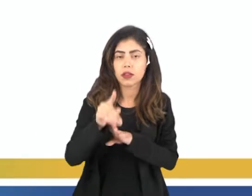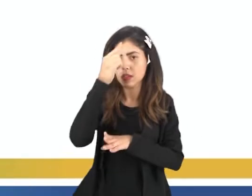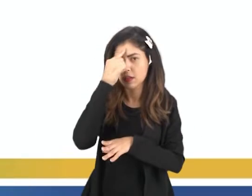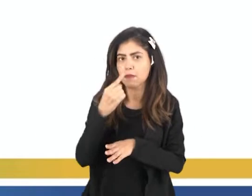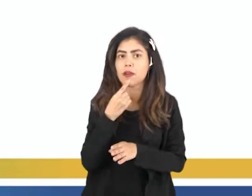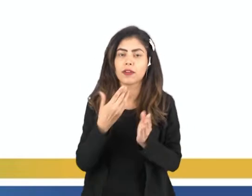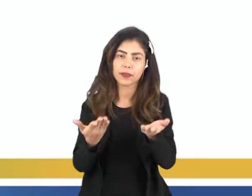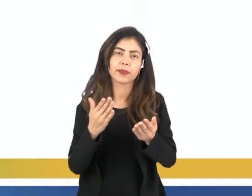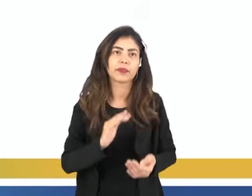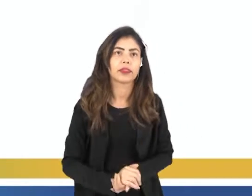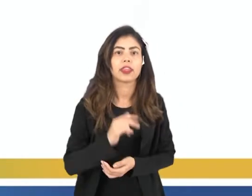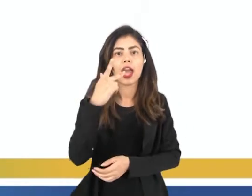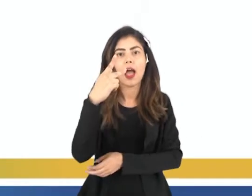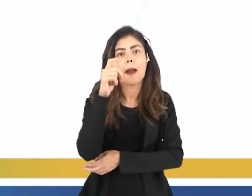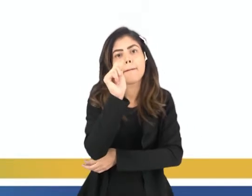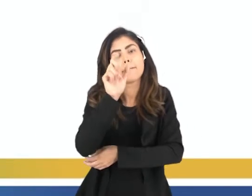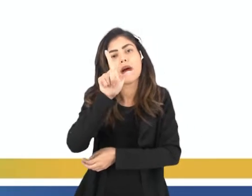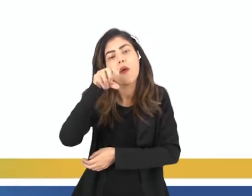a palmeira.